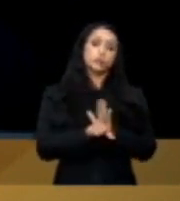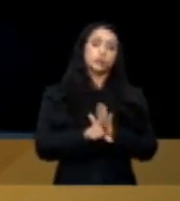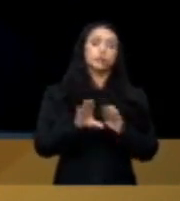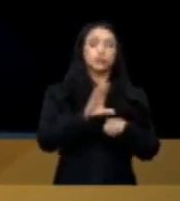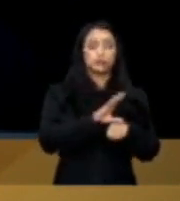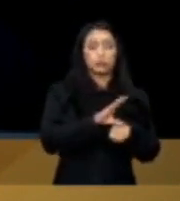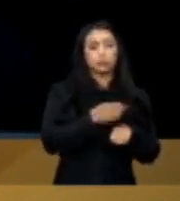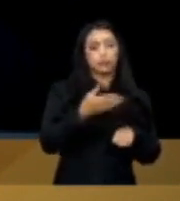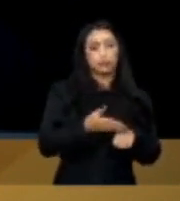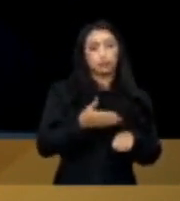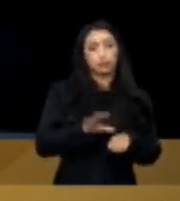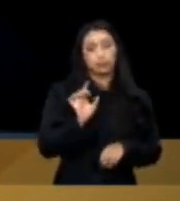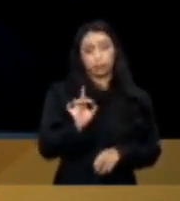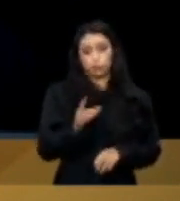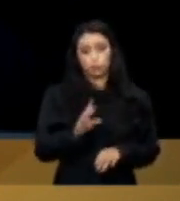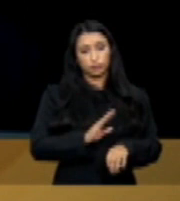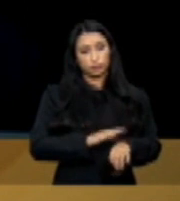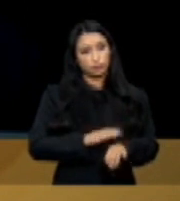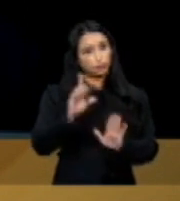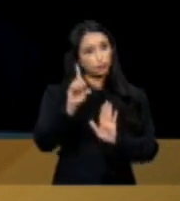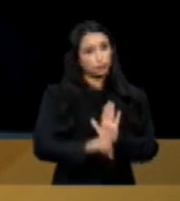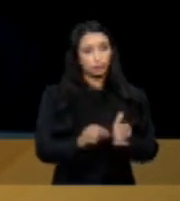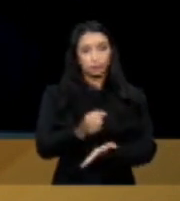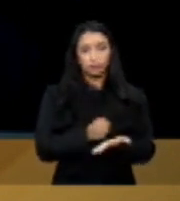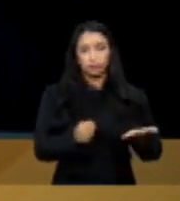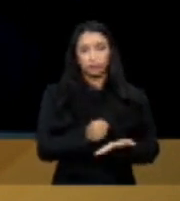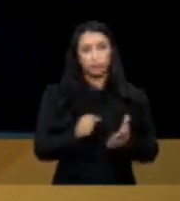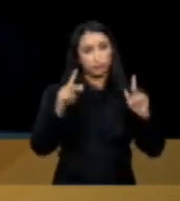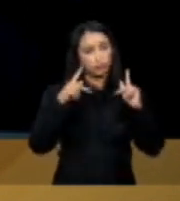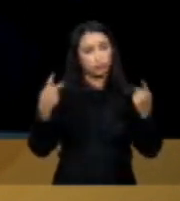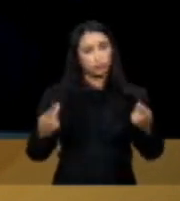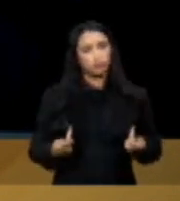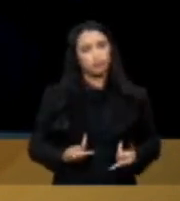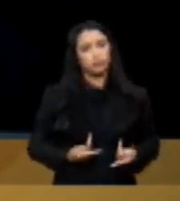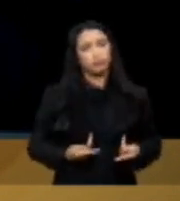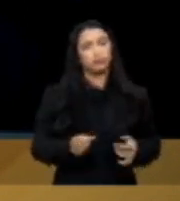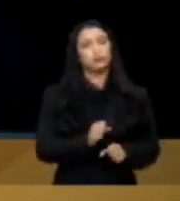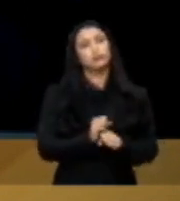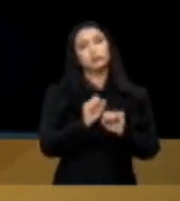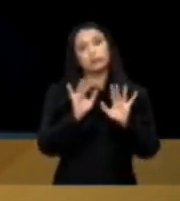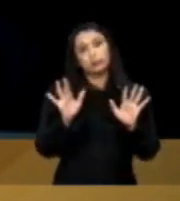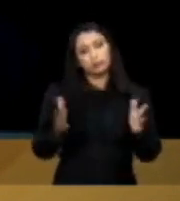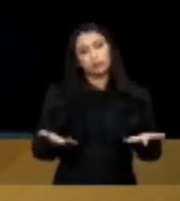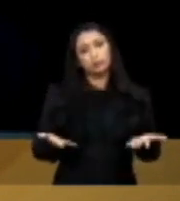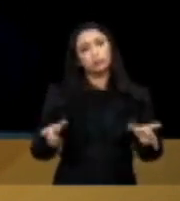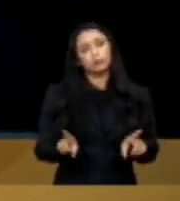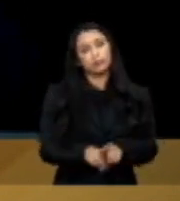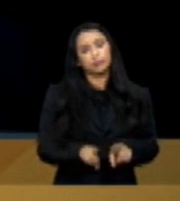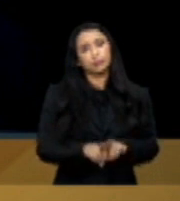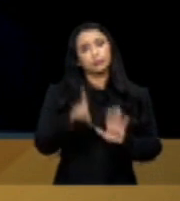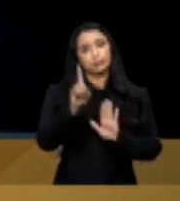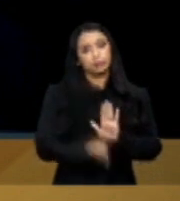cultura traduz, a um só tempo, um direito fundamental e humano. E explico. O